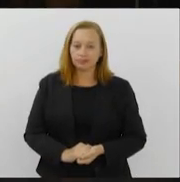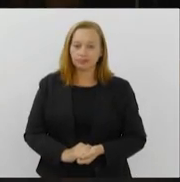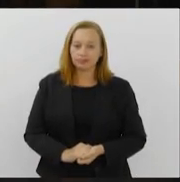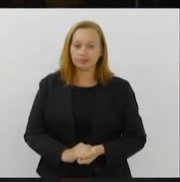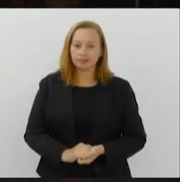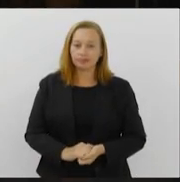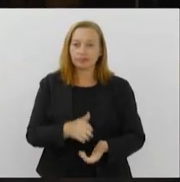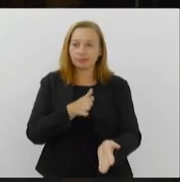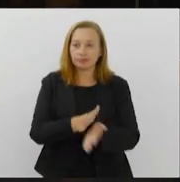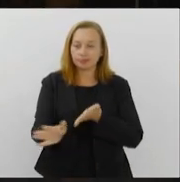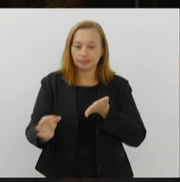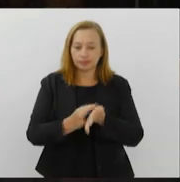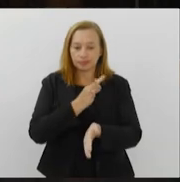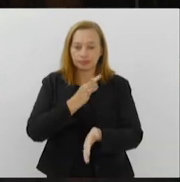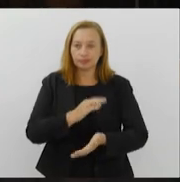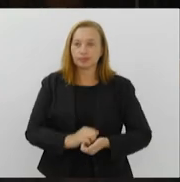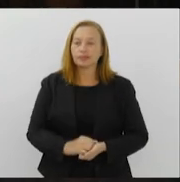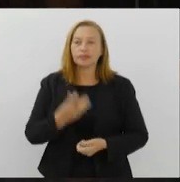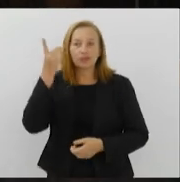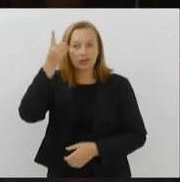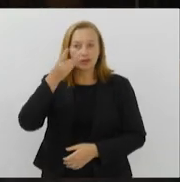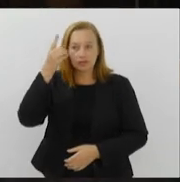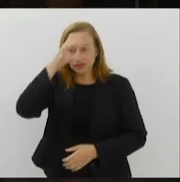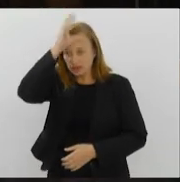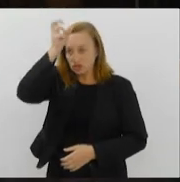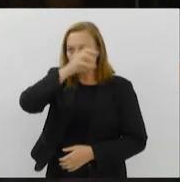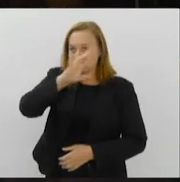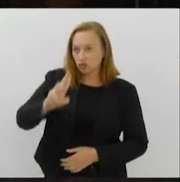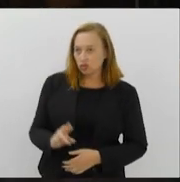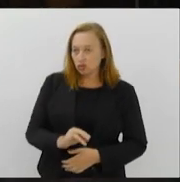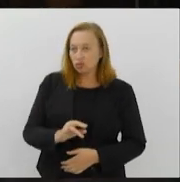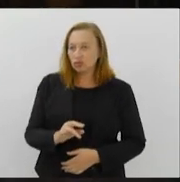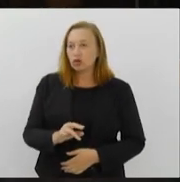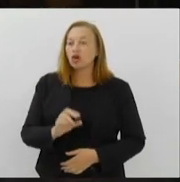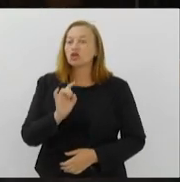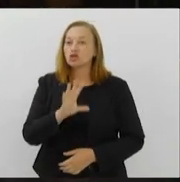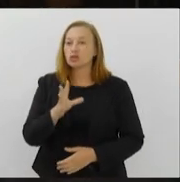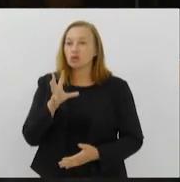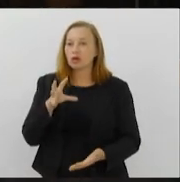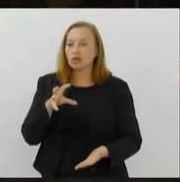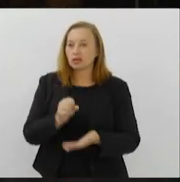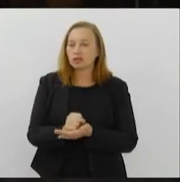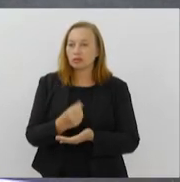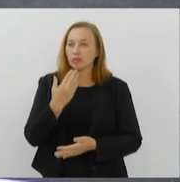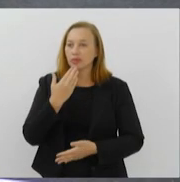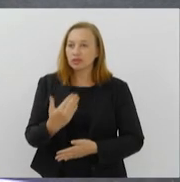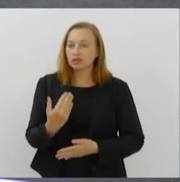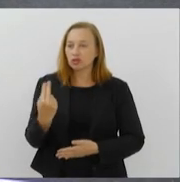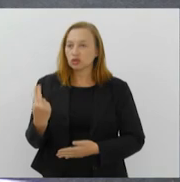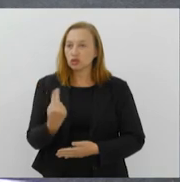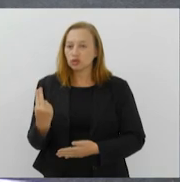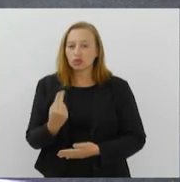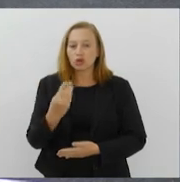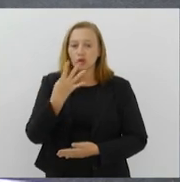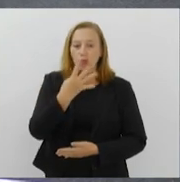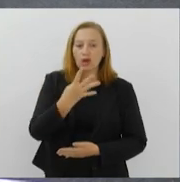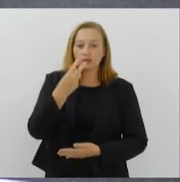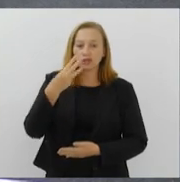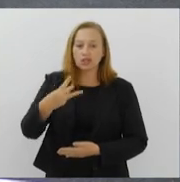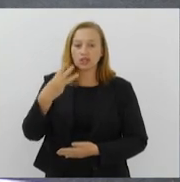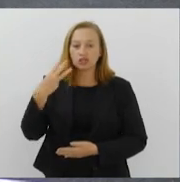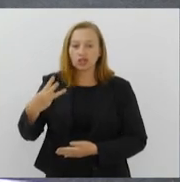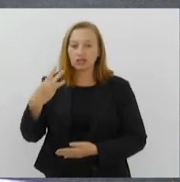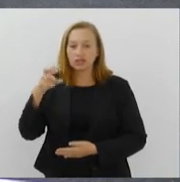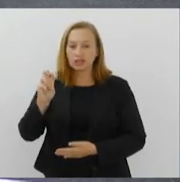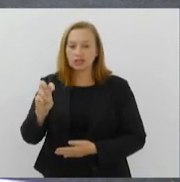a autógrafo. Deputada Tia Ju, presidenta, só registrar aí o meu pedido de coautoria também no projeto 4335-A de